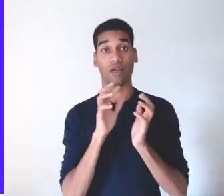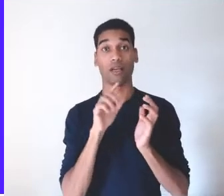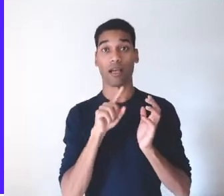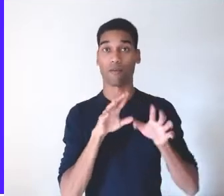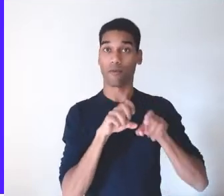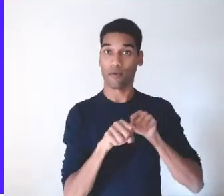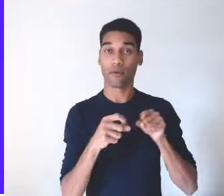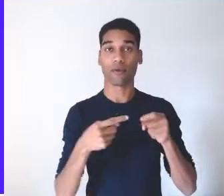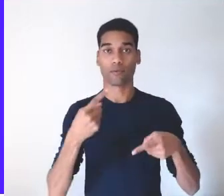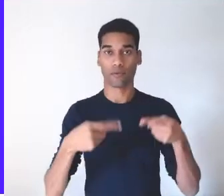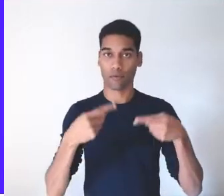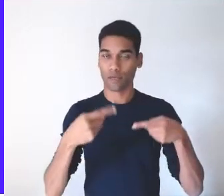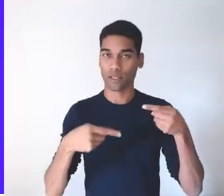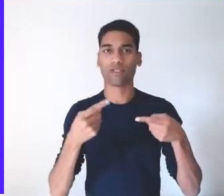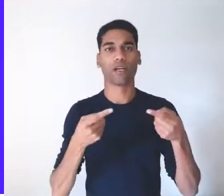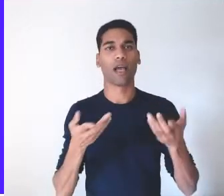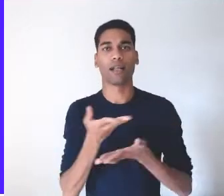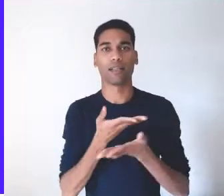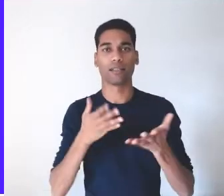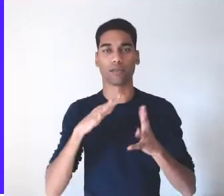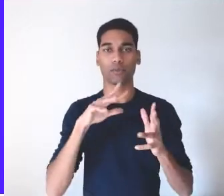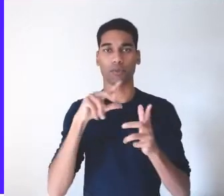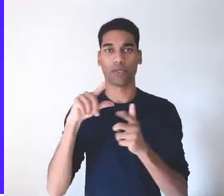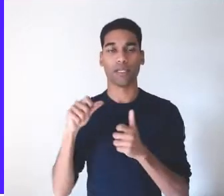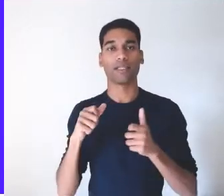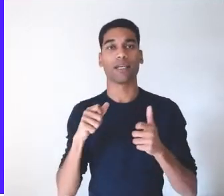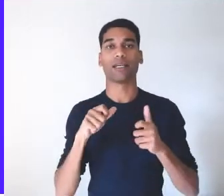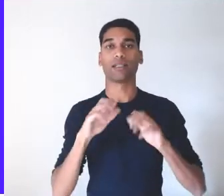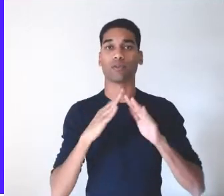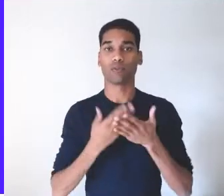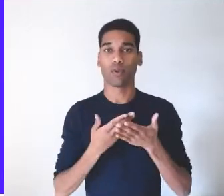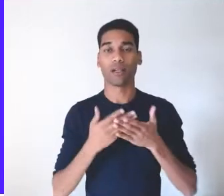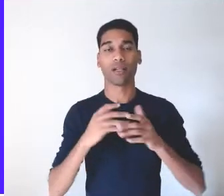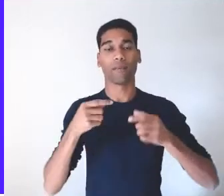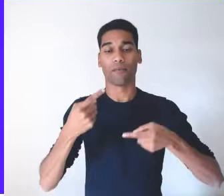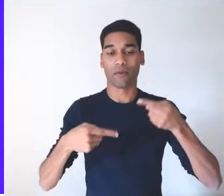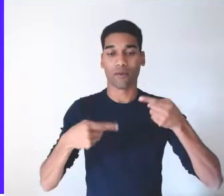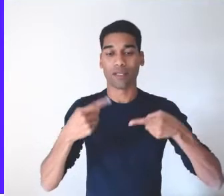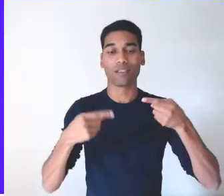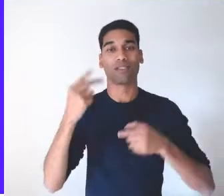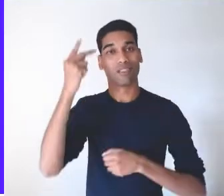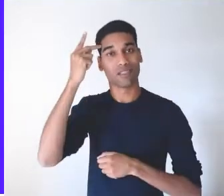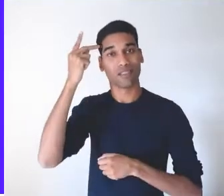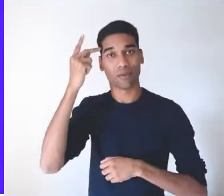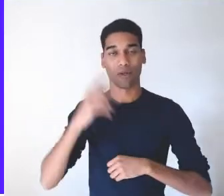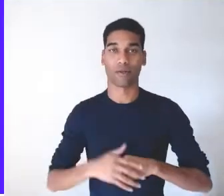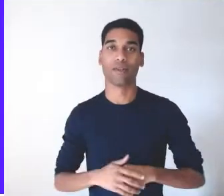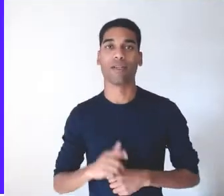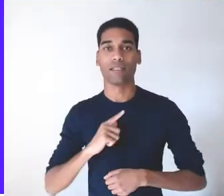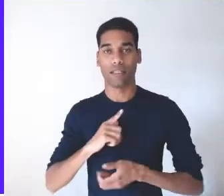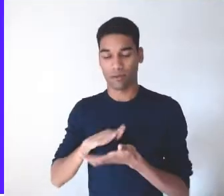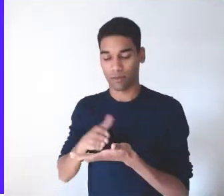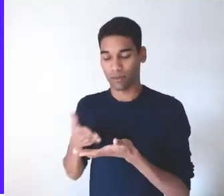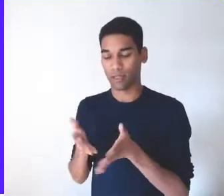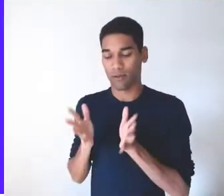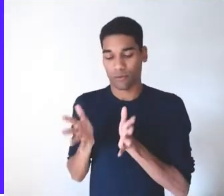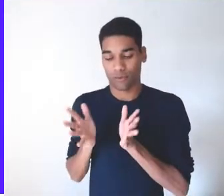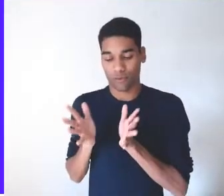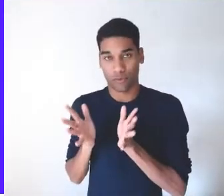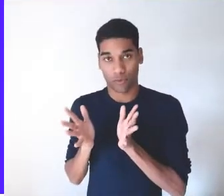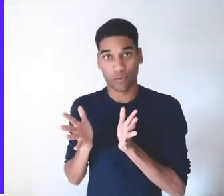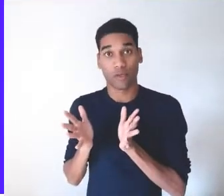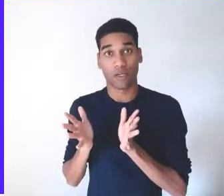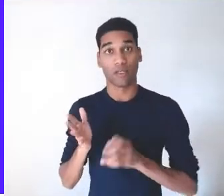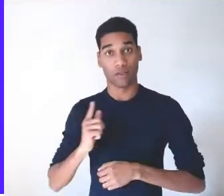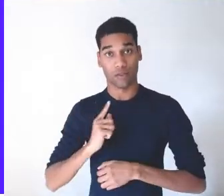de Sociologia e Política de São Paulo. A gente vai estar aqui com os intérpretes de Libras, que estão na mesa, né, e vão se